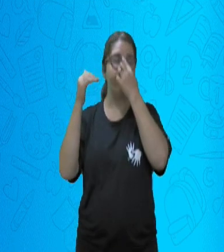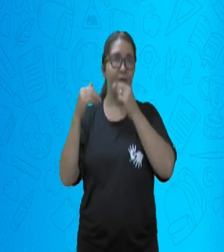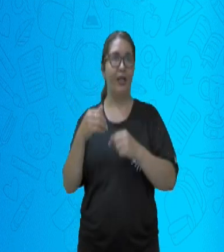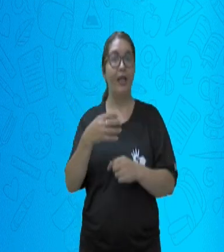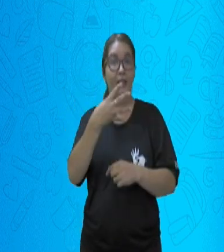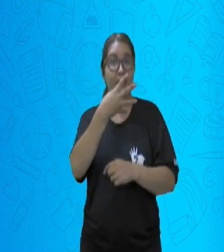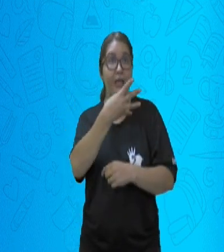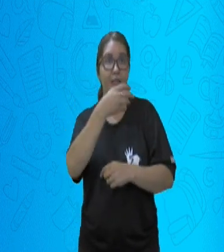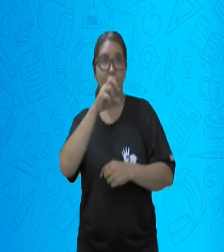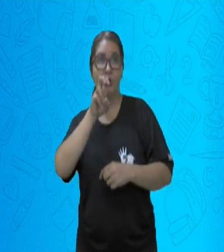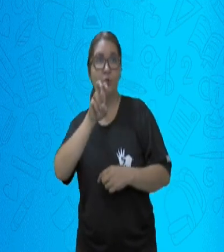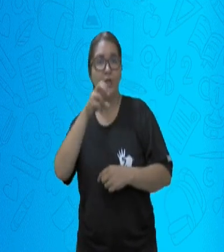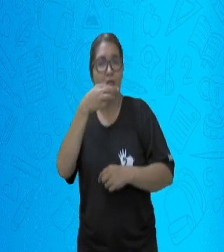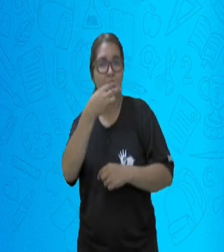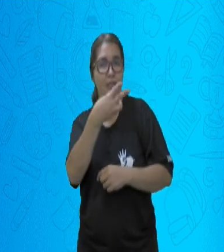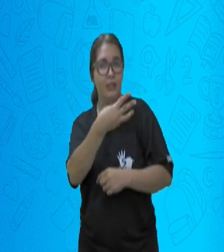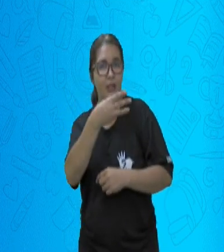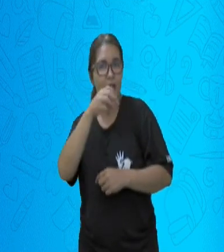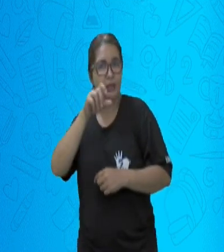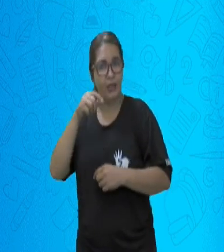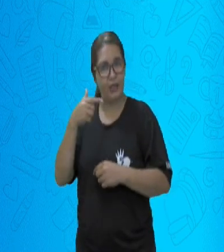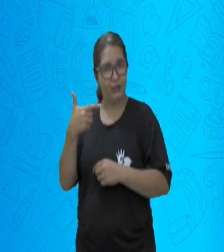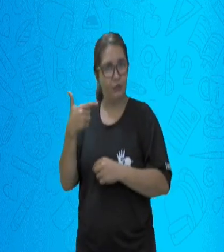3.532 menos